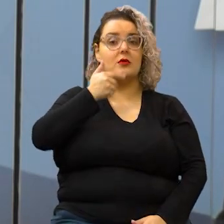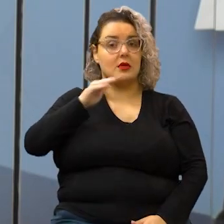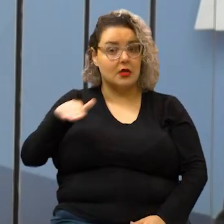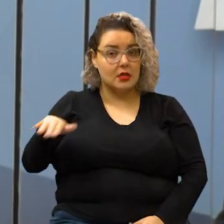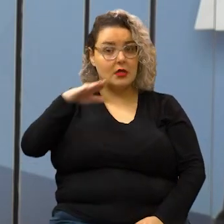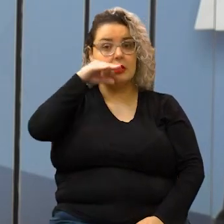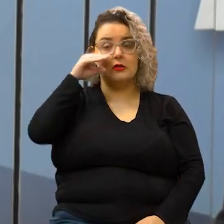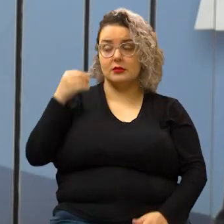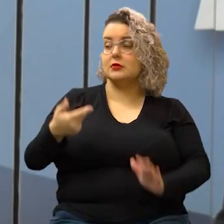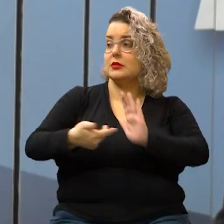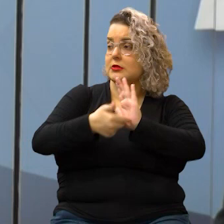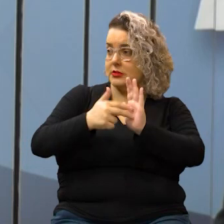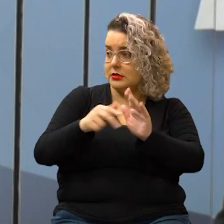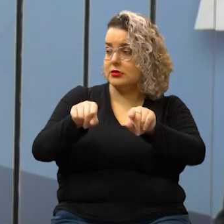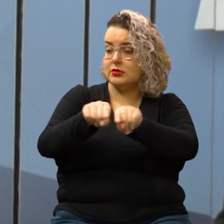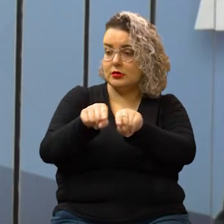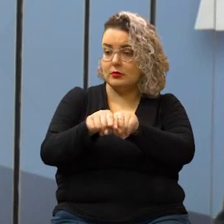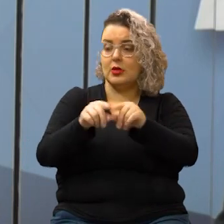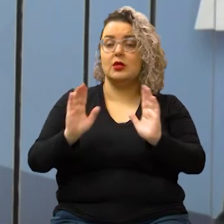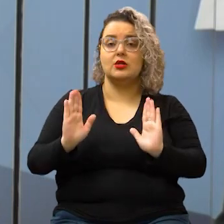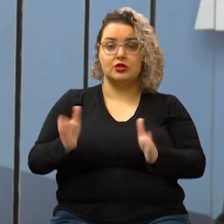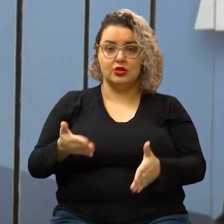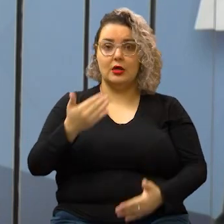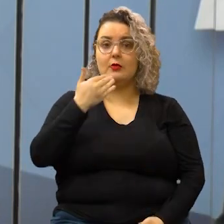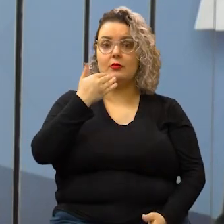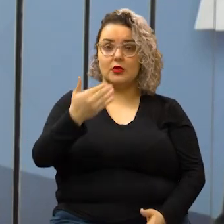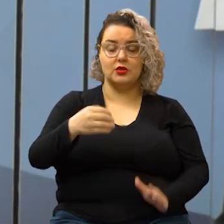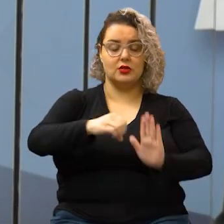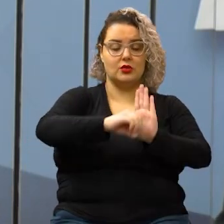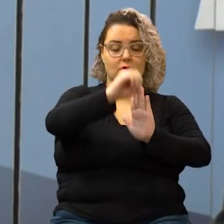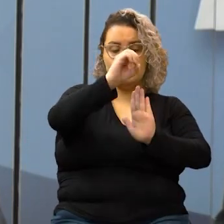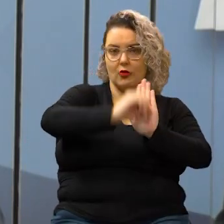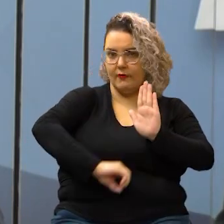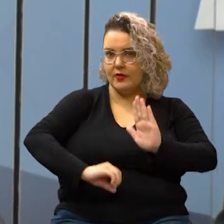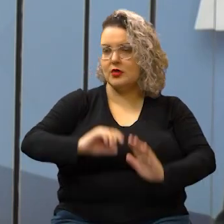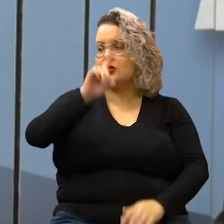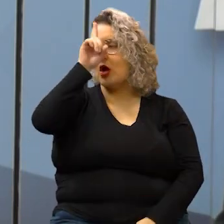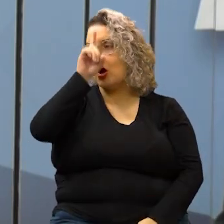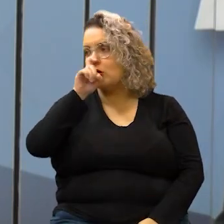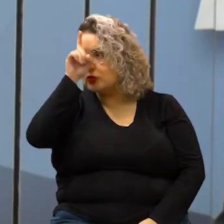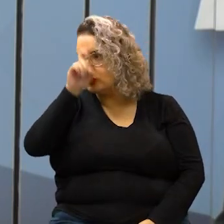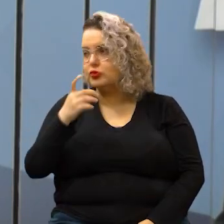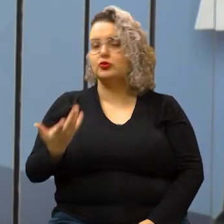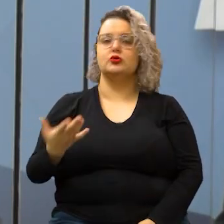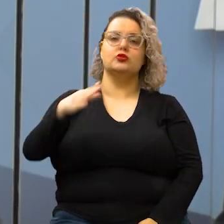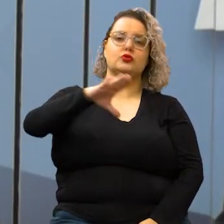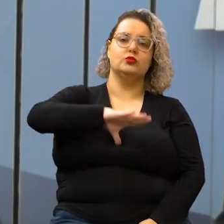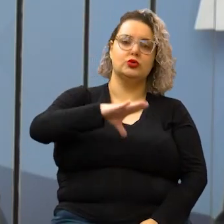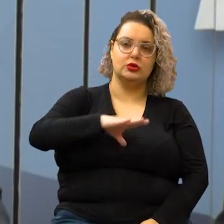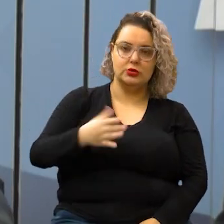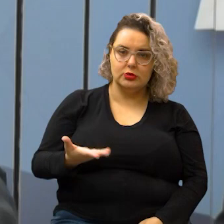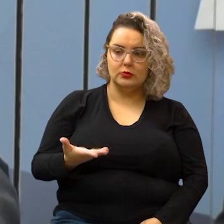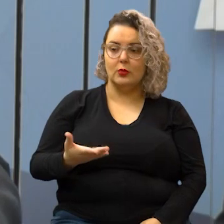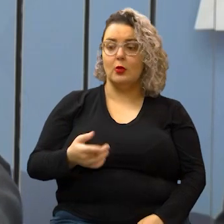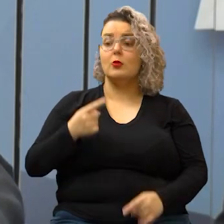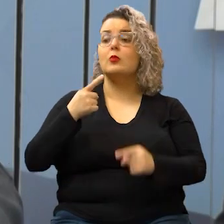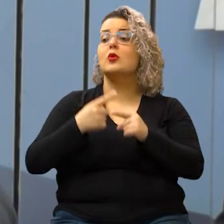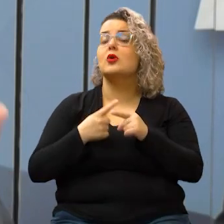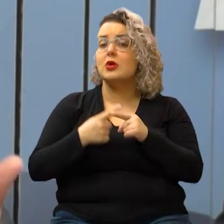adolescentes. Nesse sentido, inclusive, já expedimos ofícios aos hospitais do município, né, para